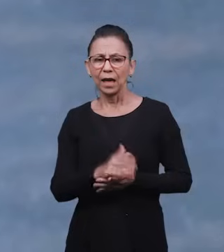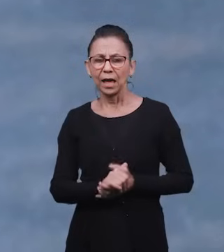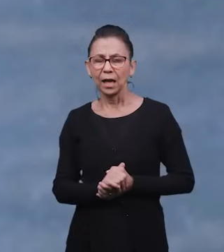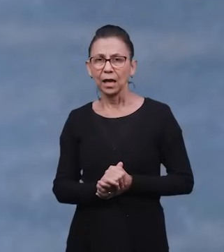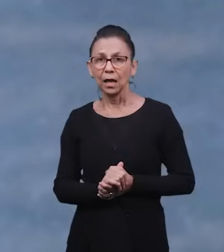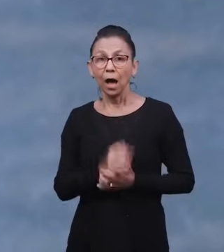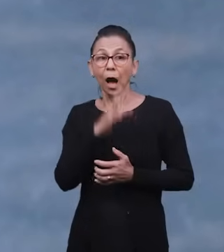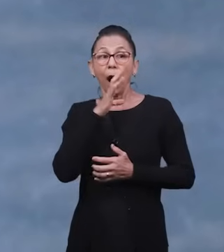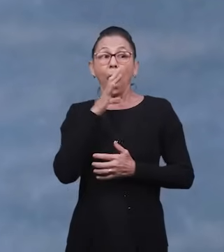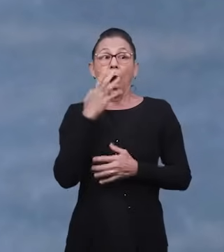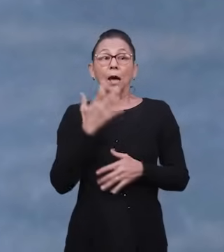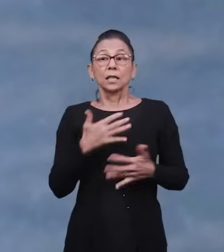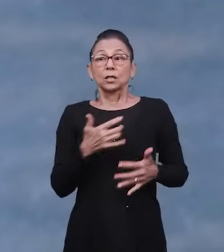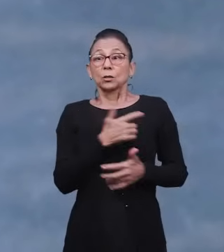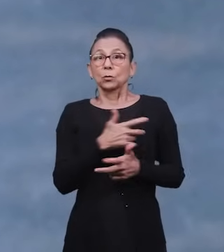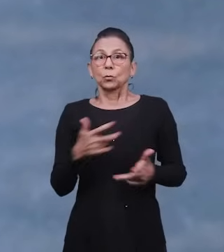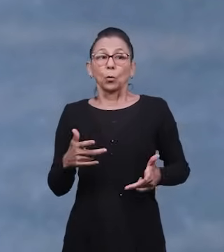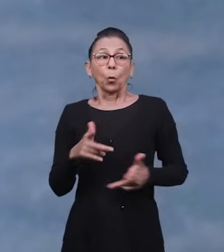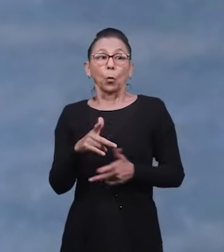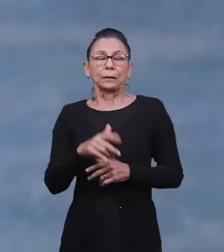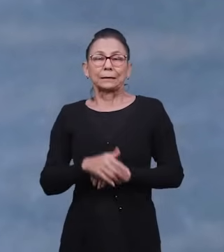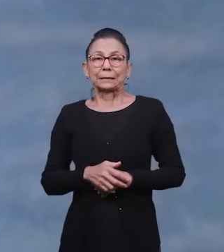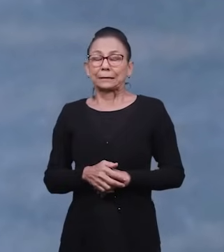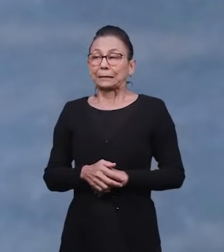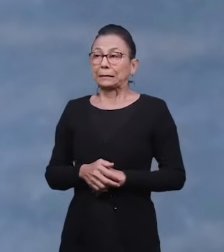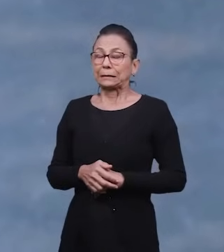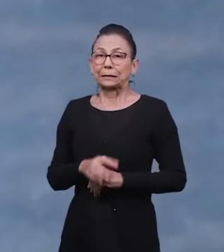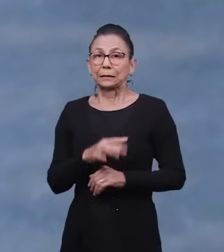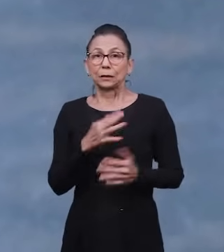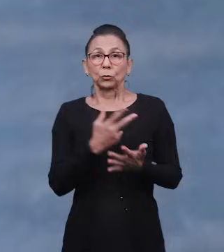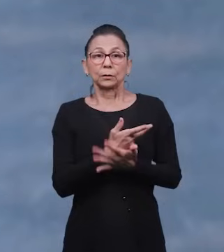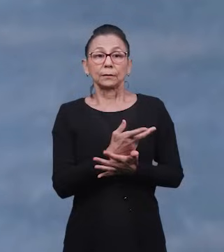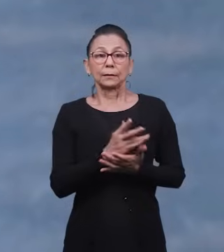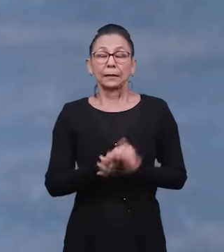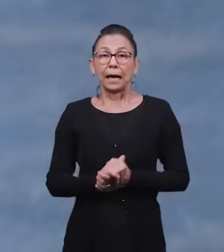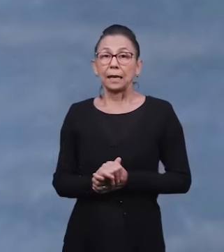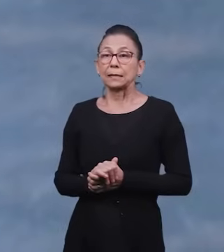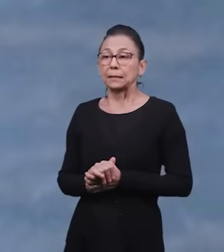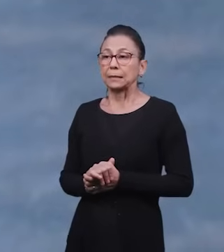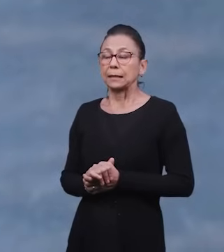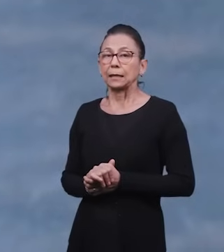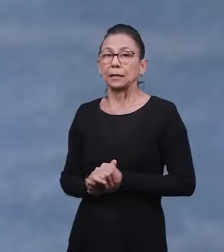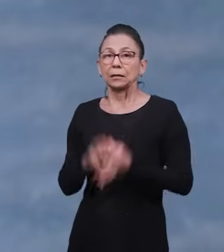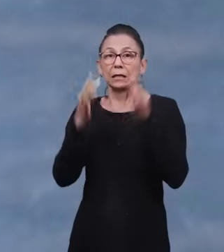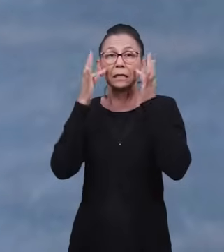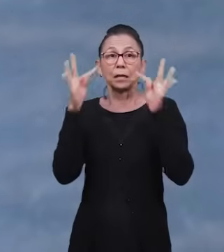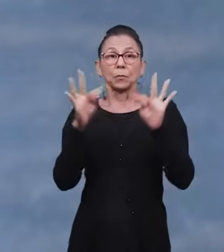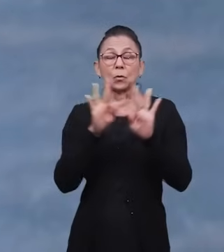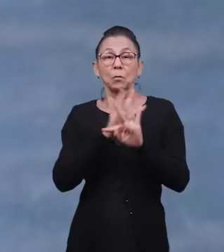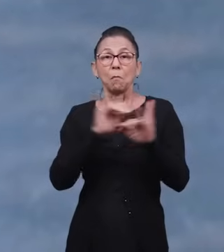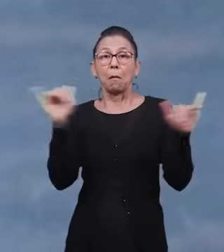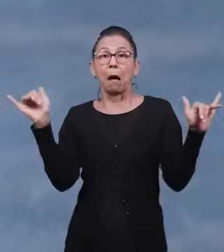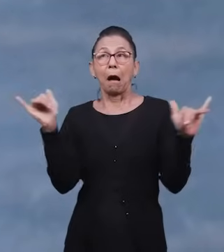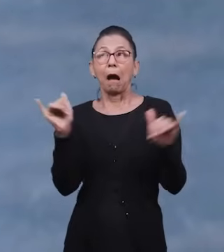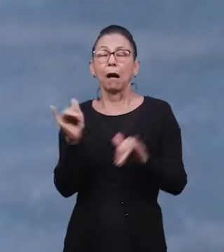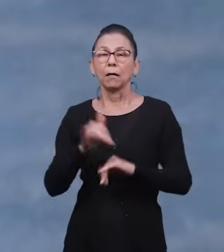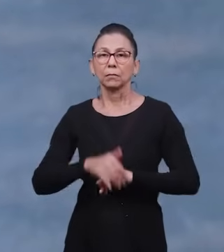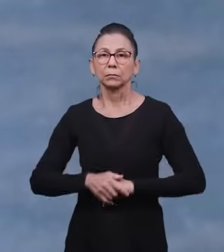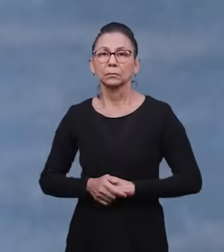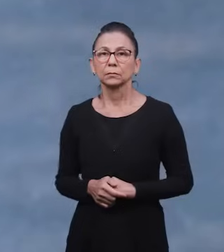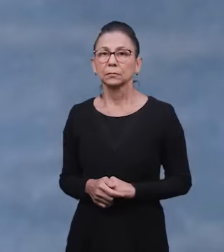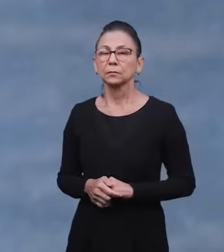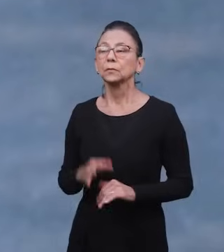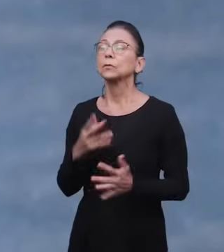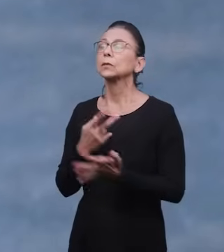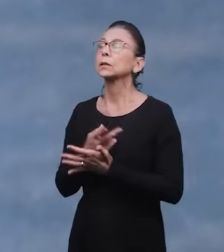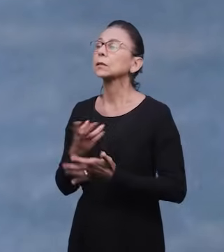escândalos. E quando houver escândalo, ai da igreja, ai da obra. Foi isso que ele falou? Não. Ai daquele que provocar o escândalo. O escândalo